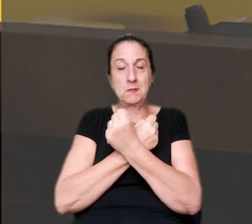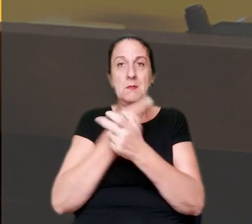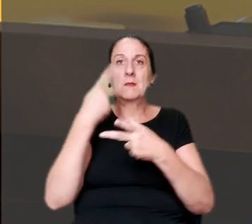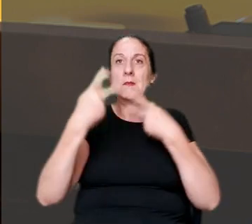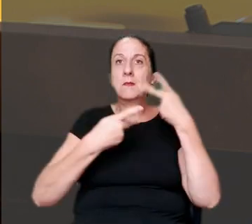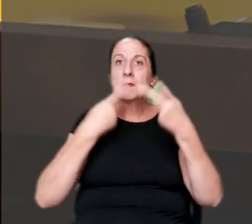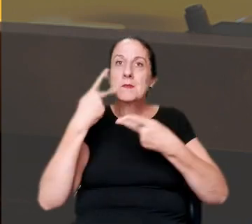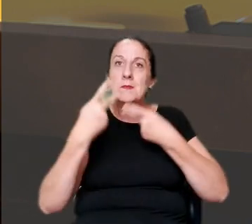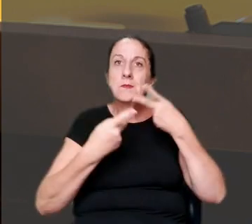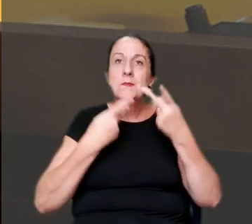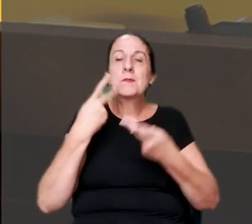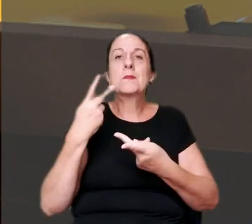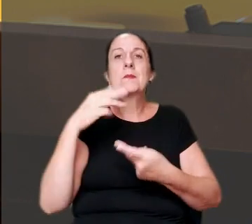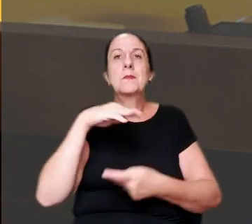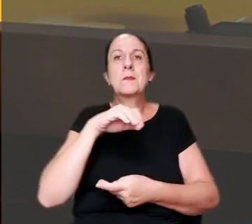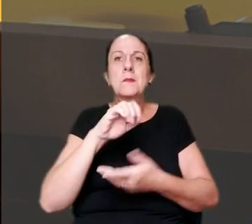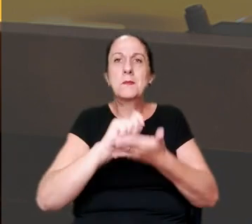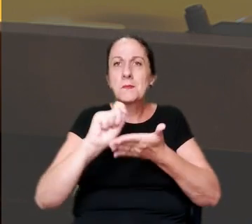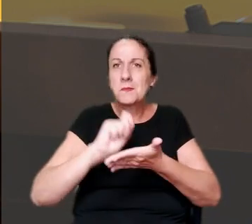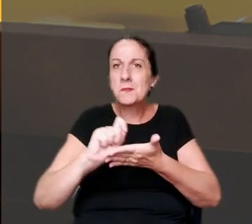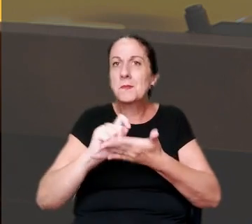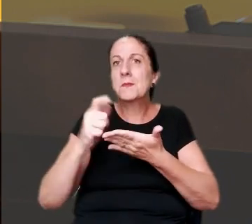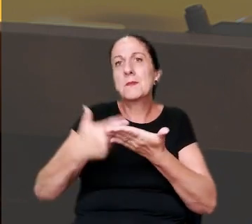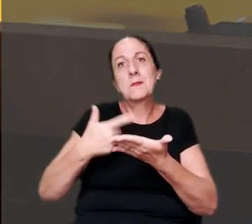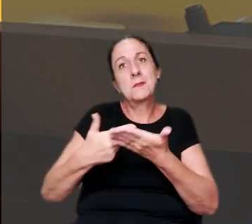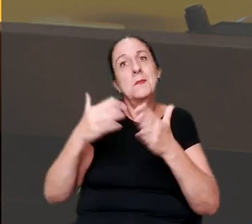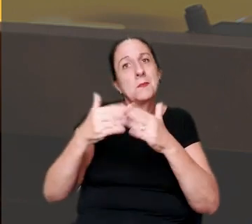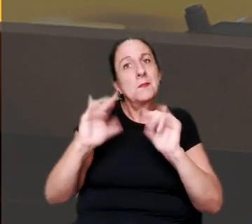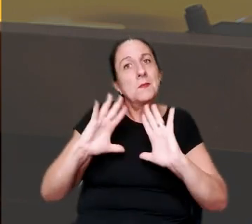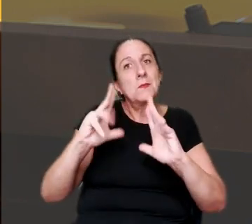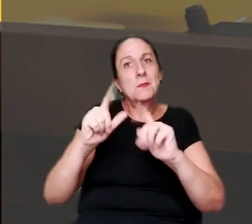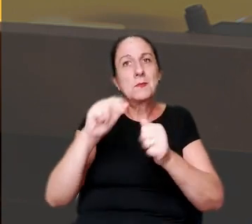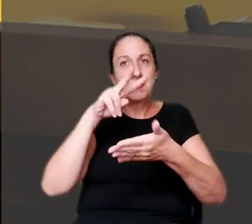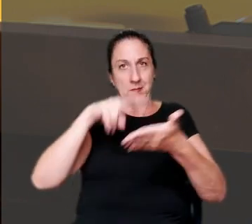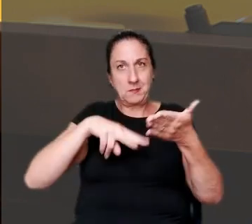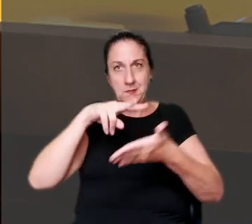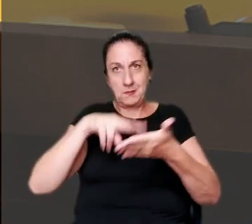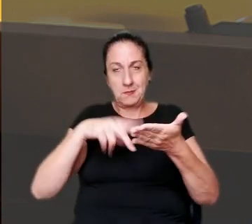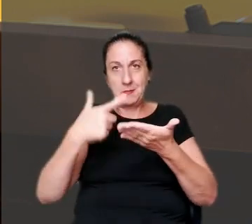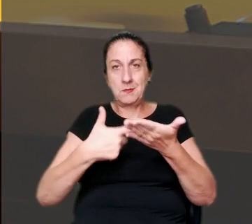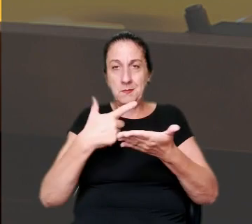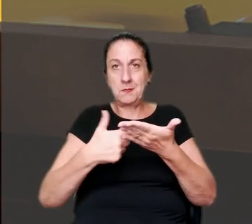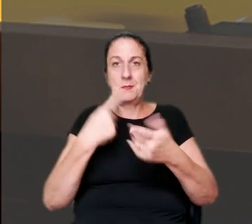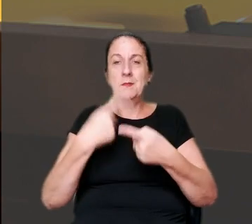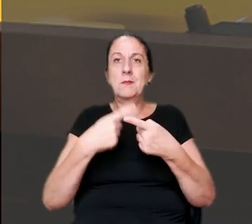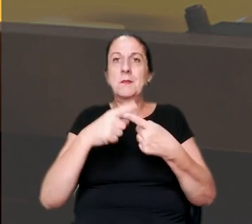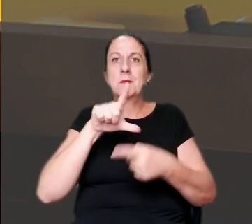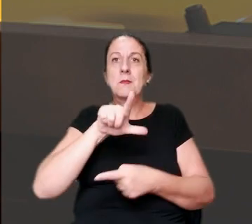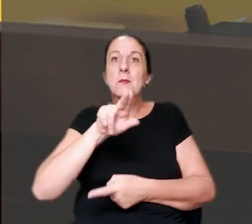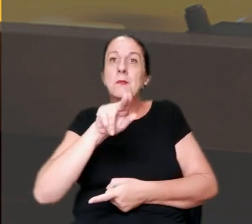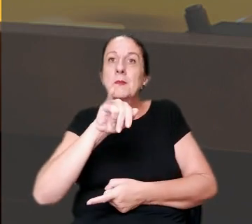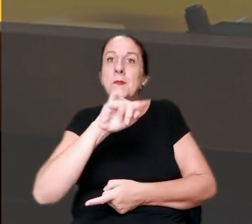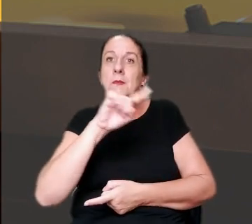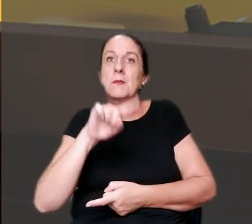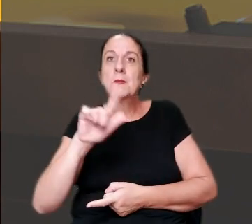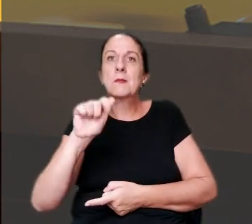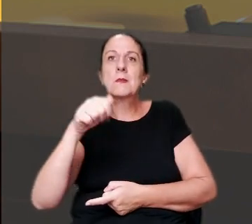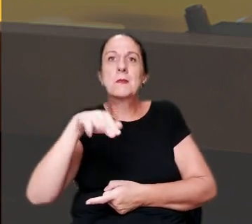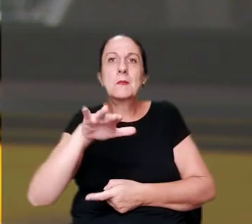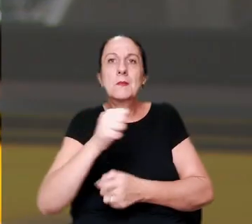aí fiz uma memória desse livro, solicitando a todos que lessem esse livro, não é? Porque Luiz Gama foi